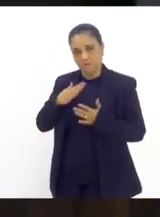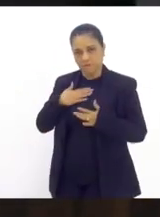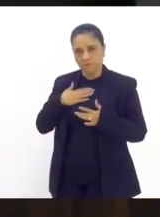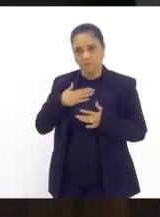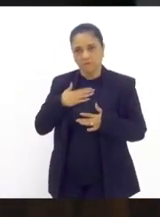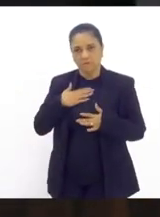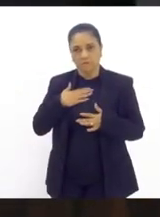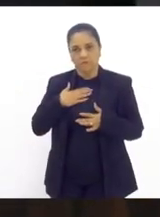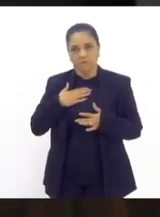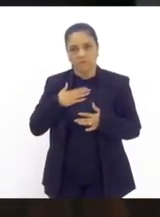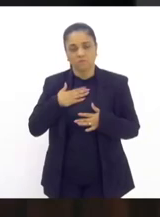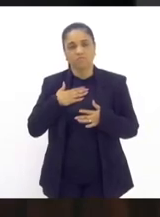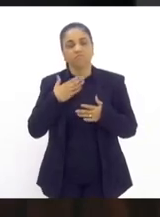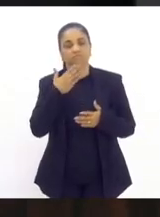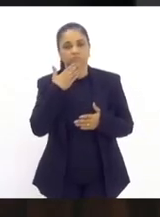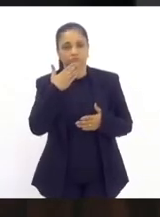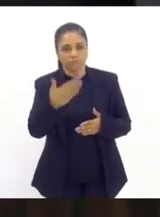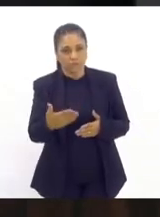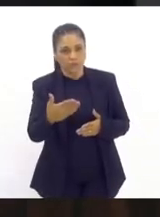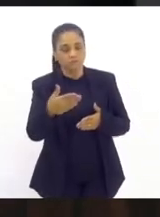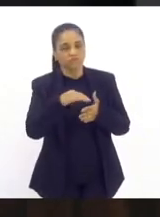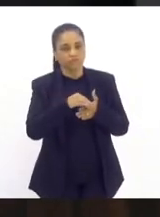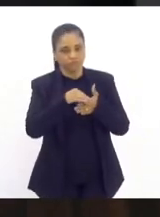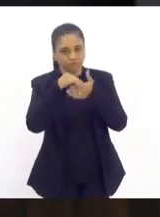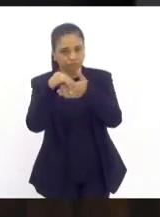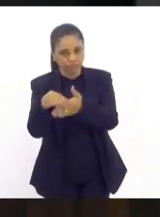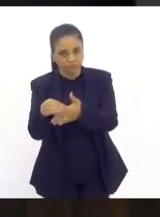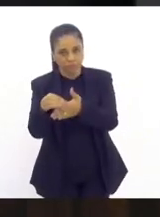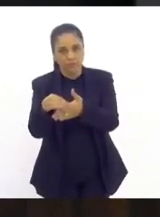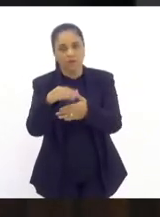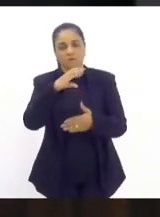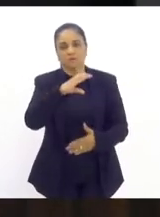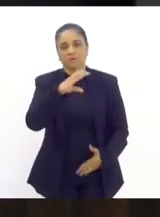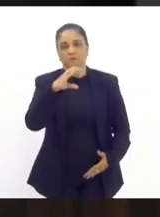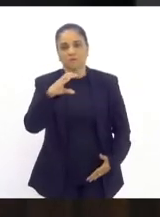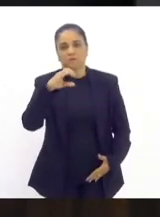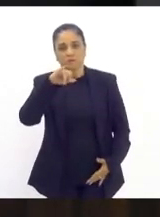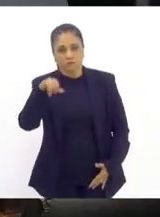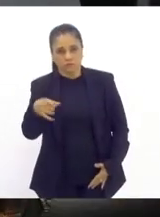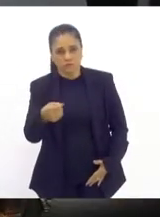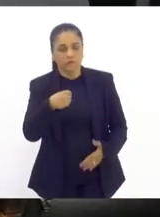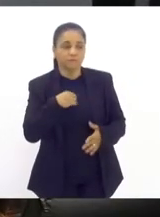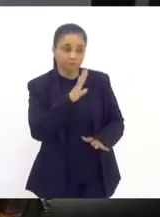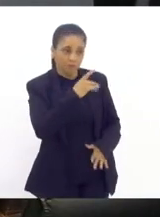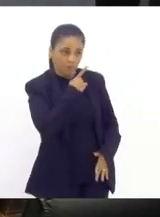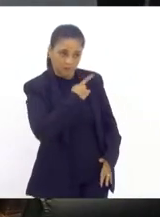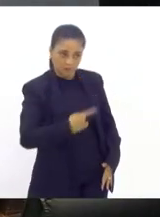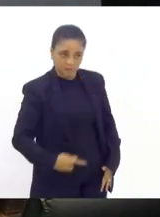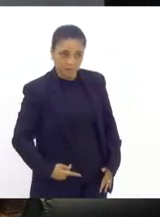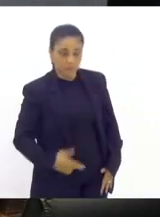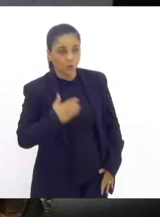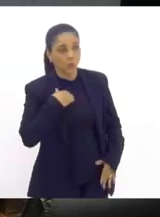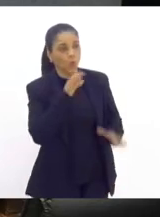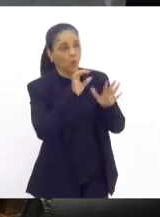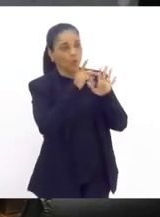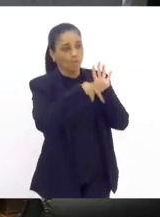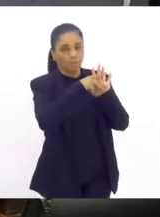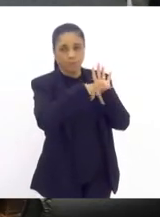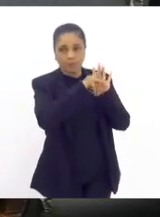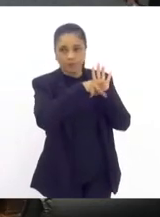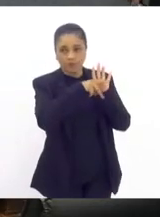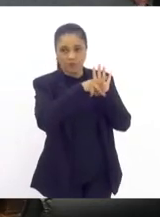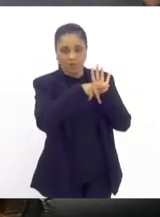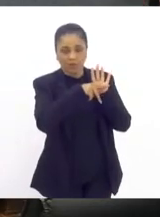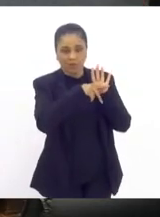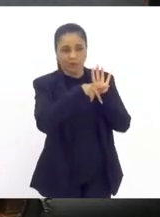prefere pedir de vossa excelência encaminhando a ccj presidente eu projeto saiu de pauta